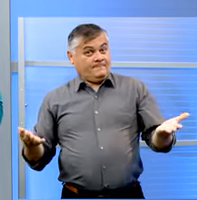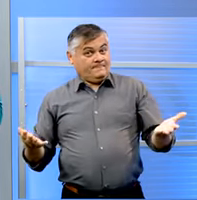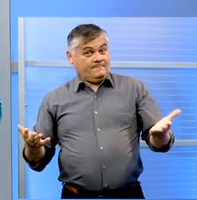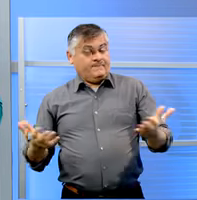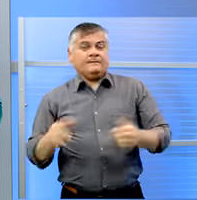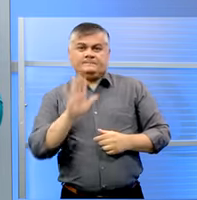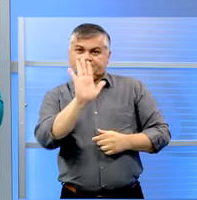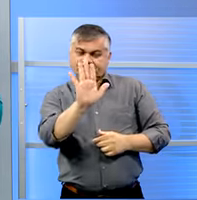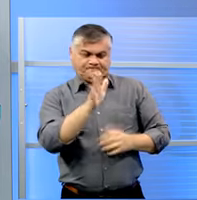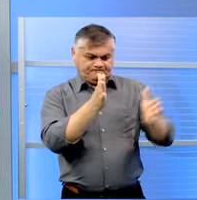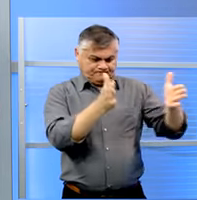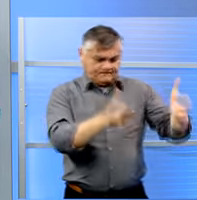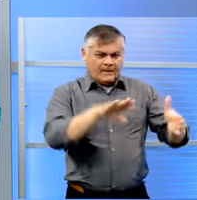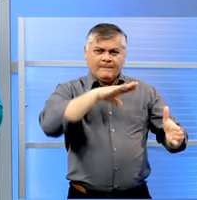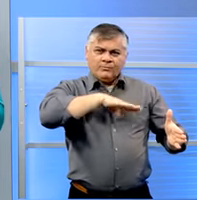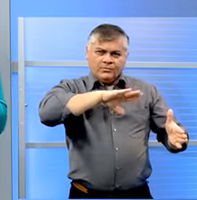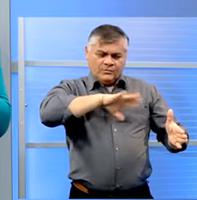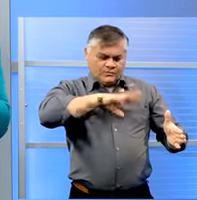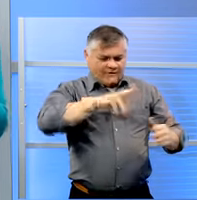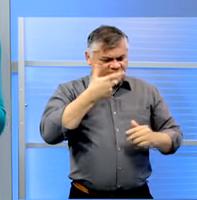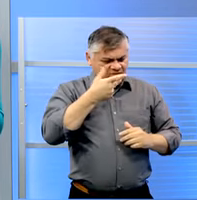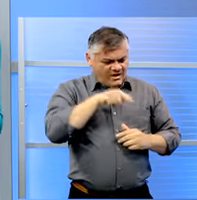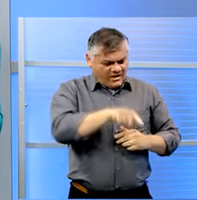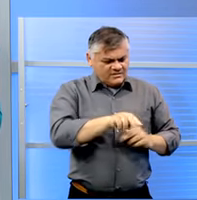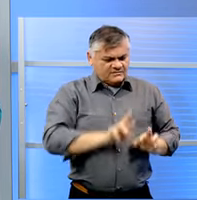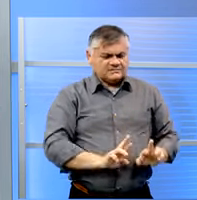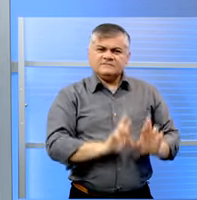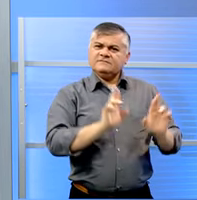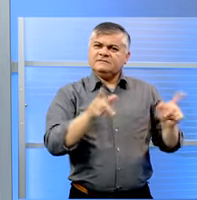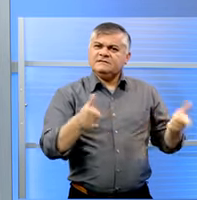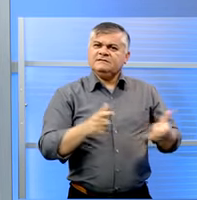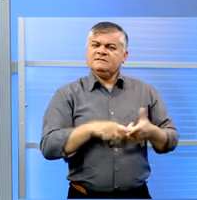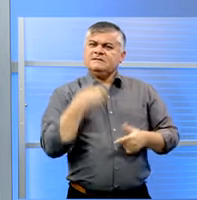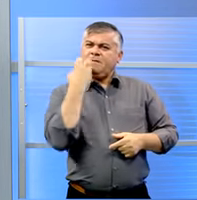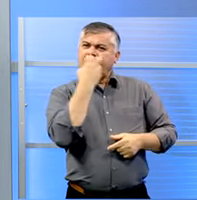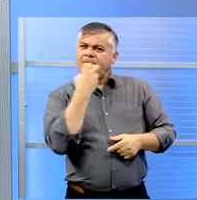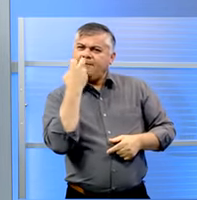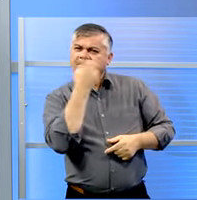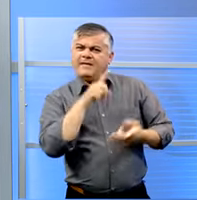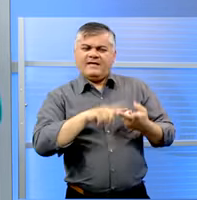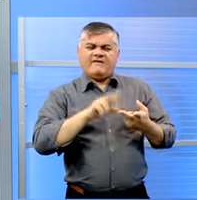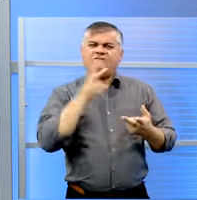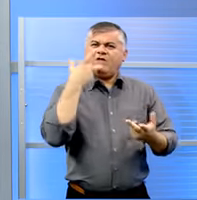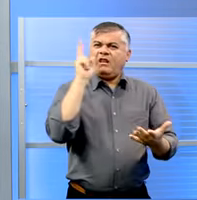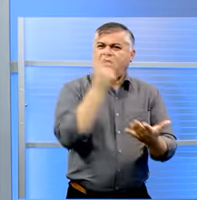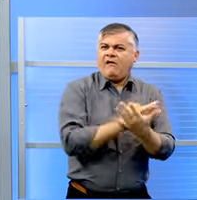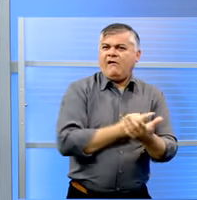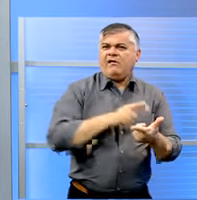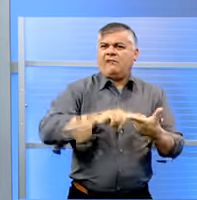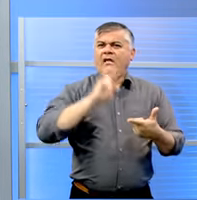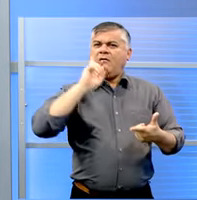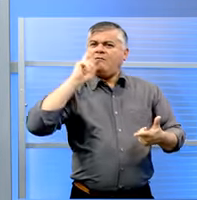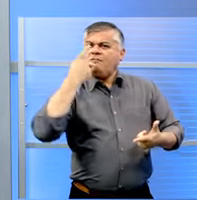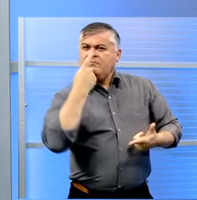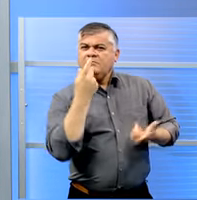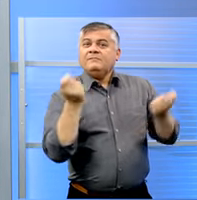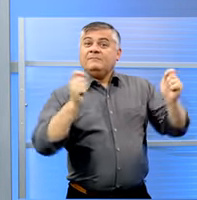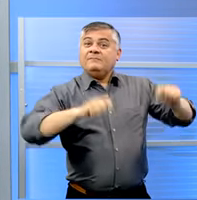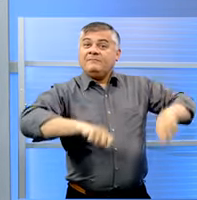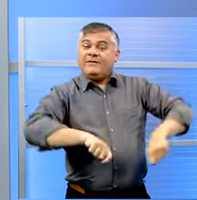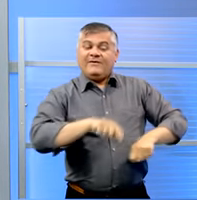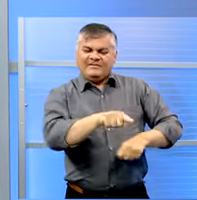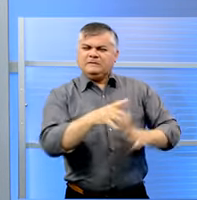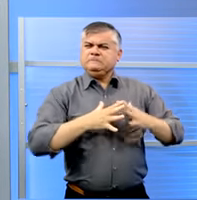língua portuguesa se dita de uma forma diferente, maldita, ela vem trazendo